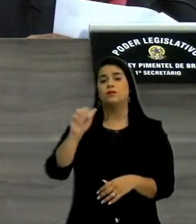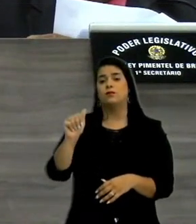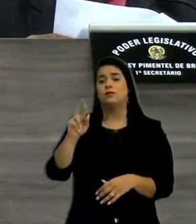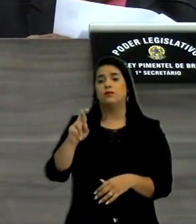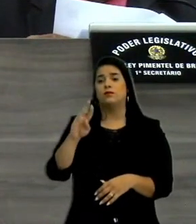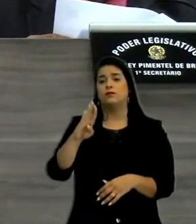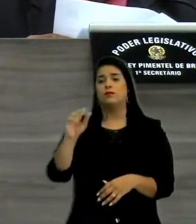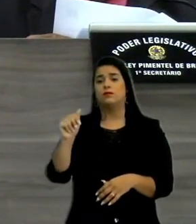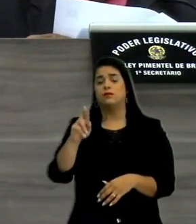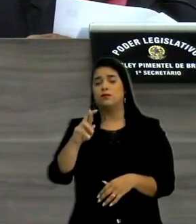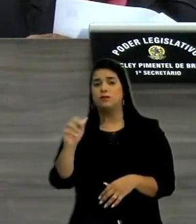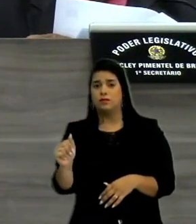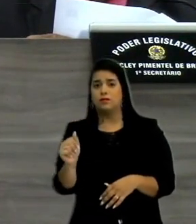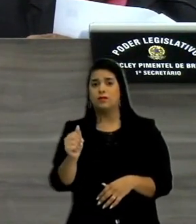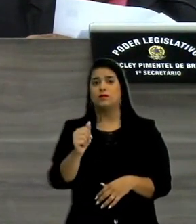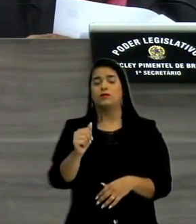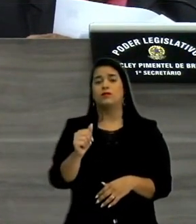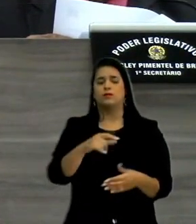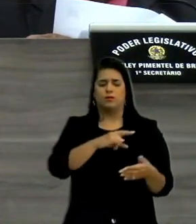CPF